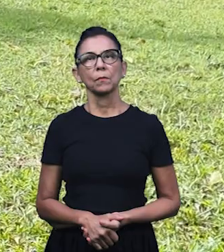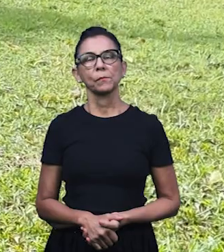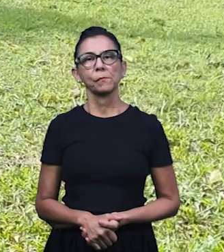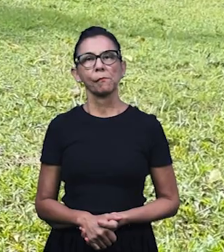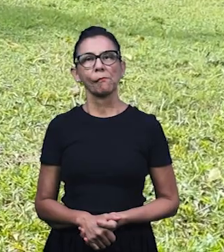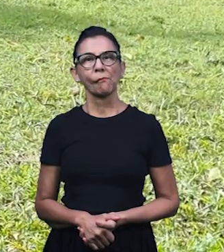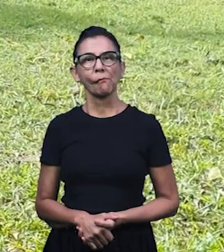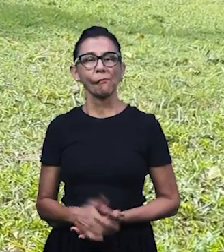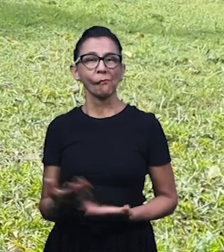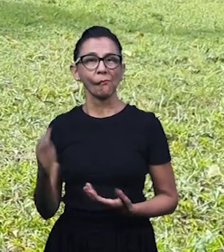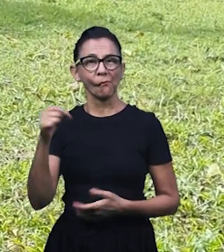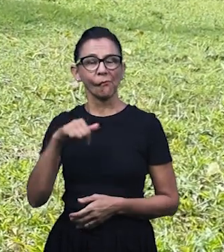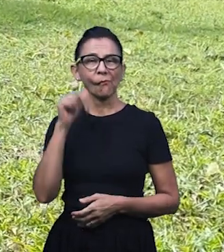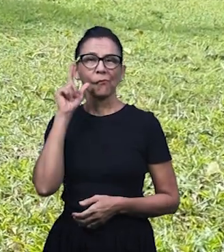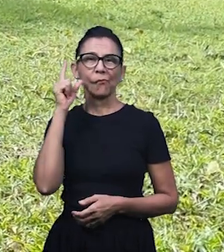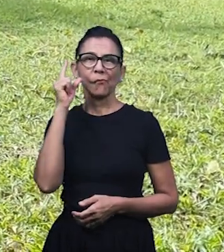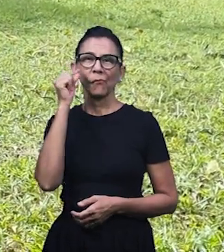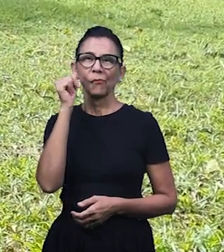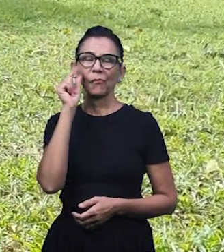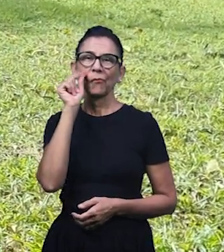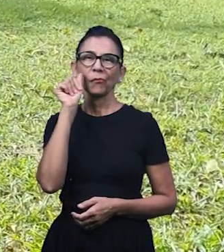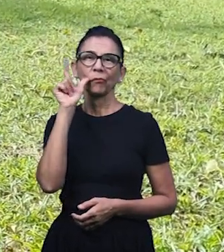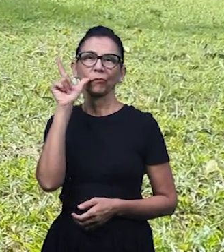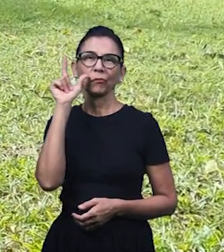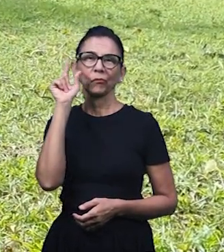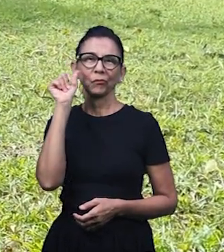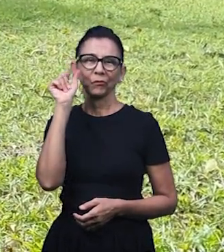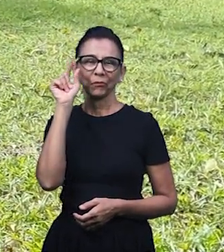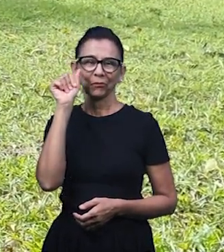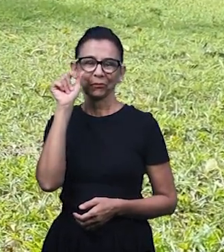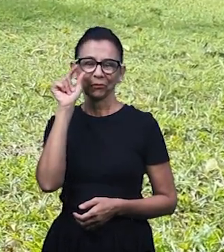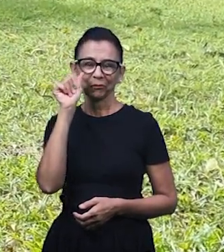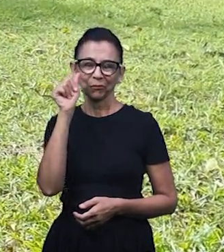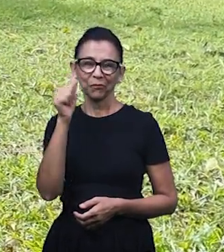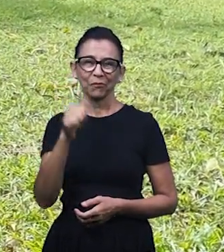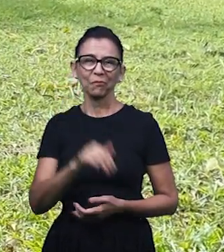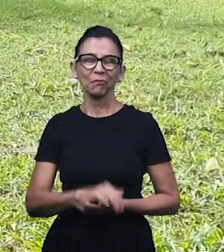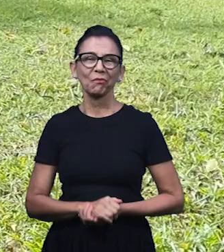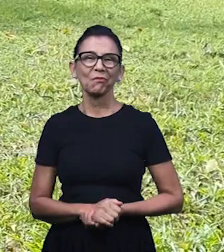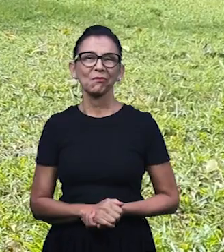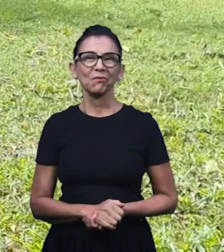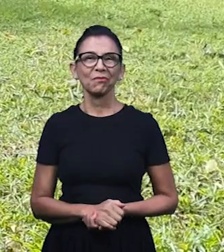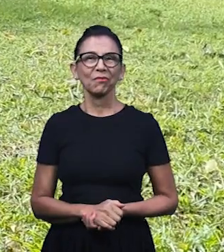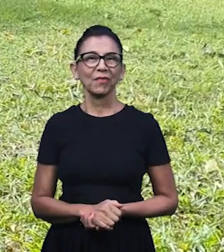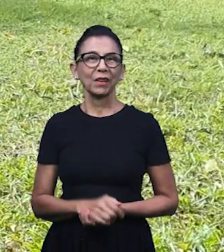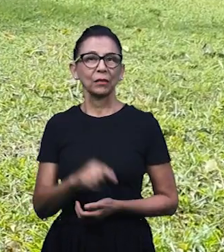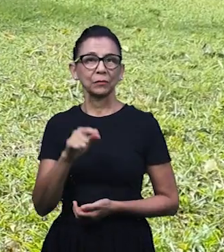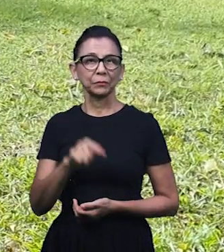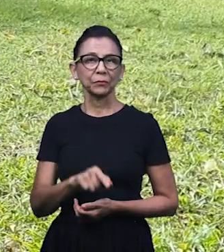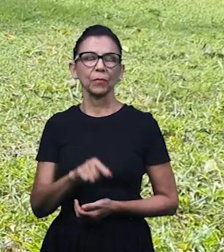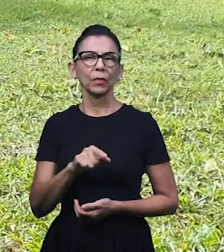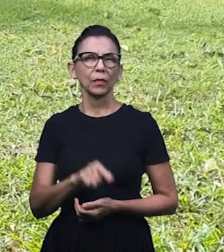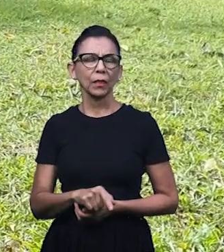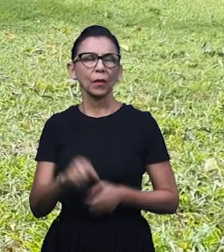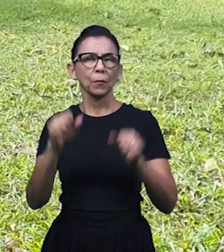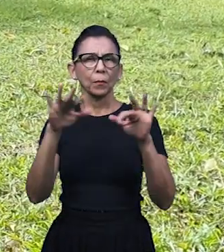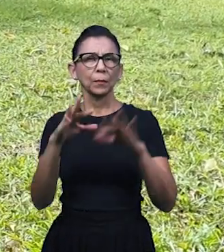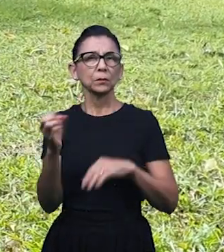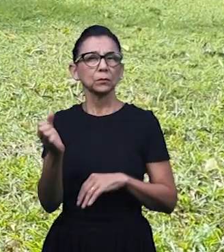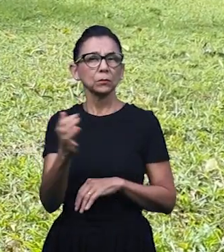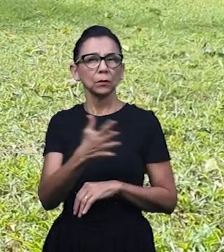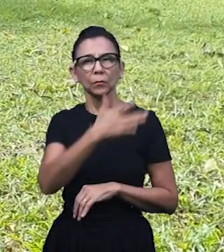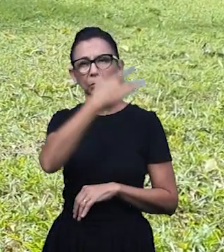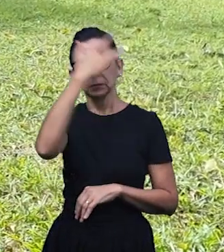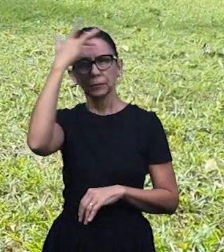E aqui em Alagoas, onde estamos gravando este boletim, o Senhor também tem operado uma coisa nova. Muitos irmãos que